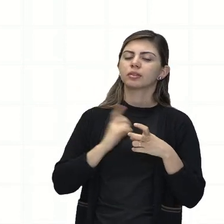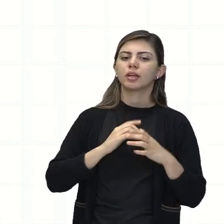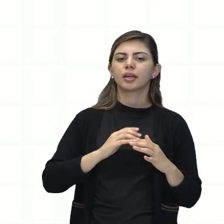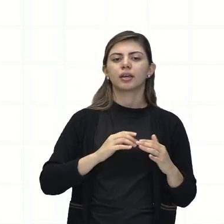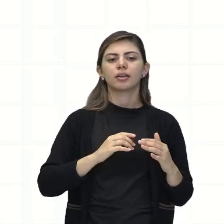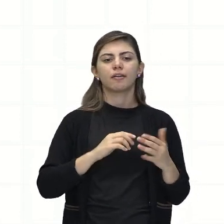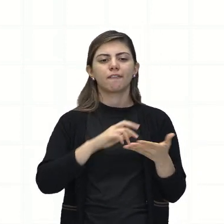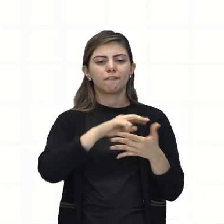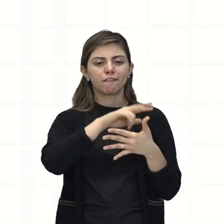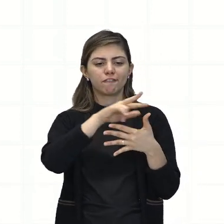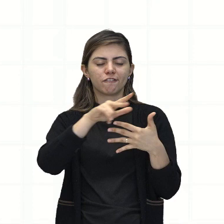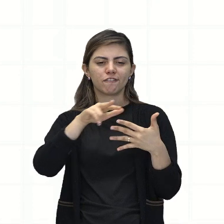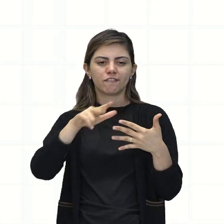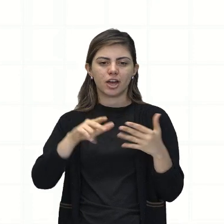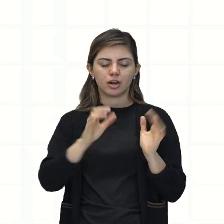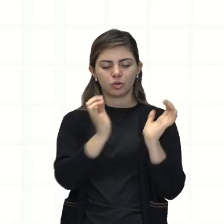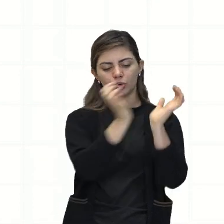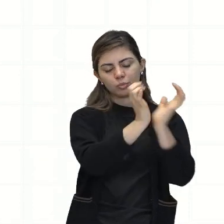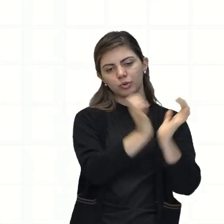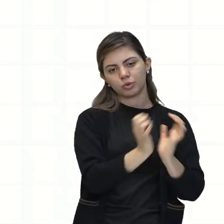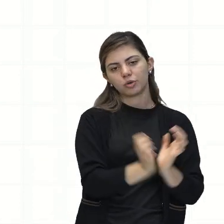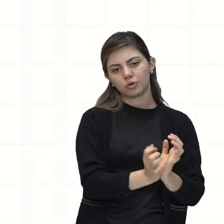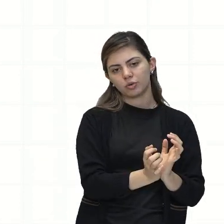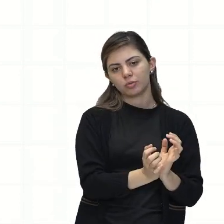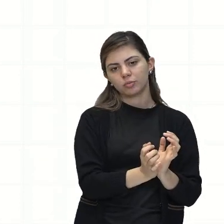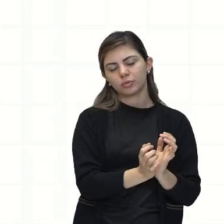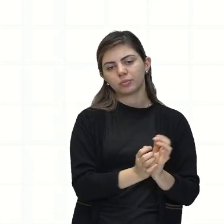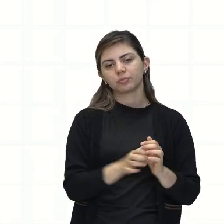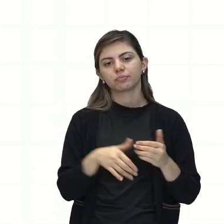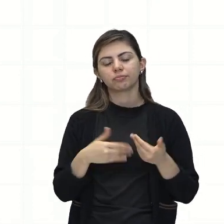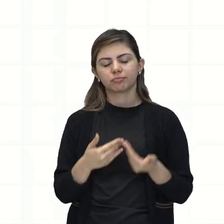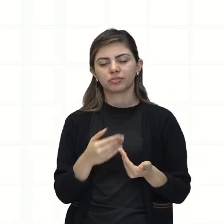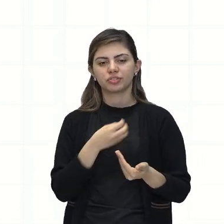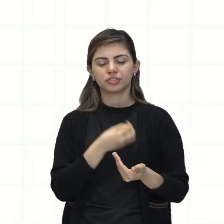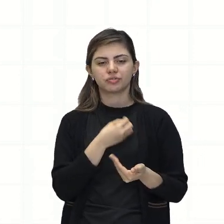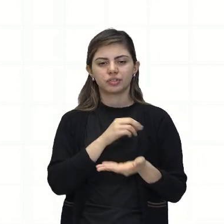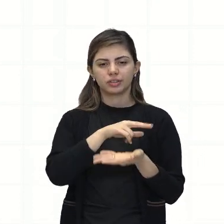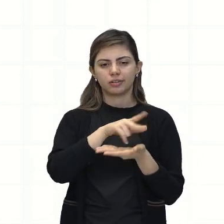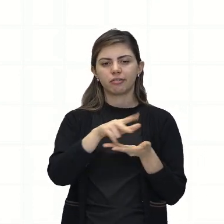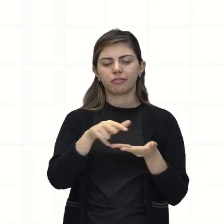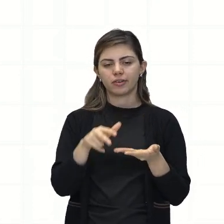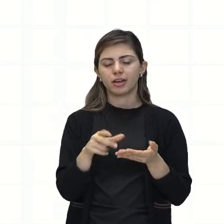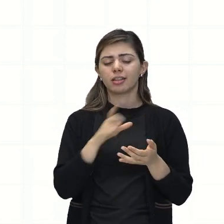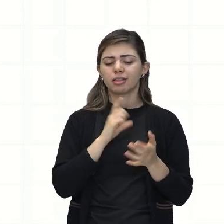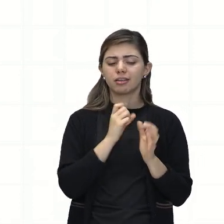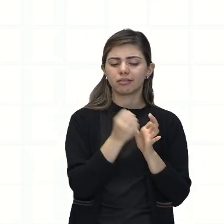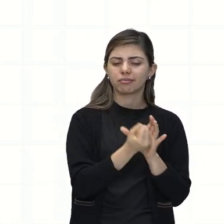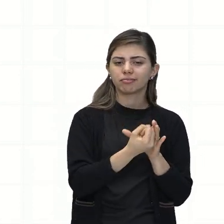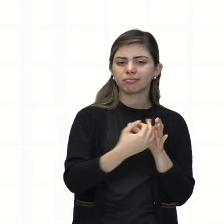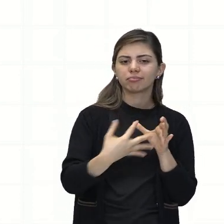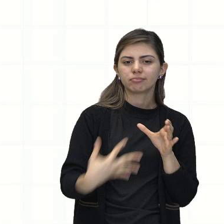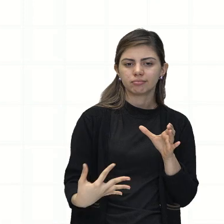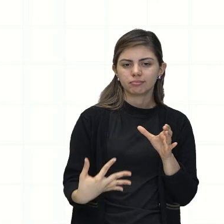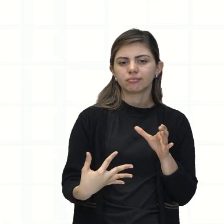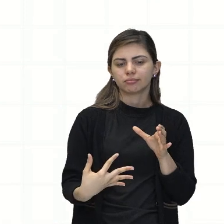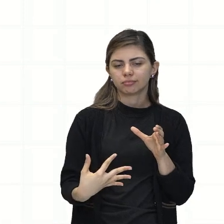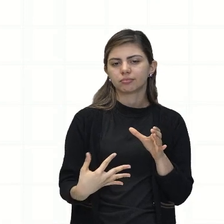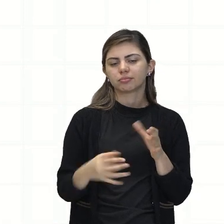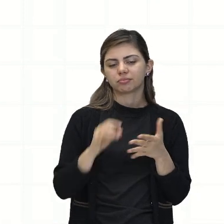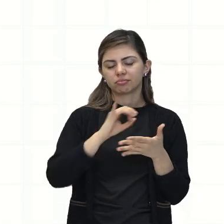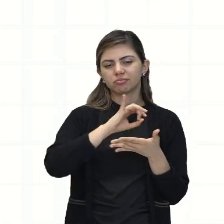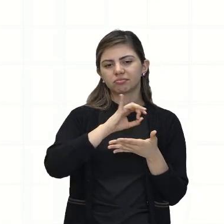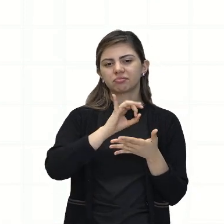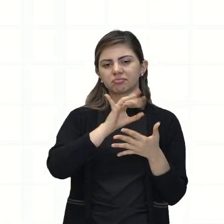diversidade biológica. Então, o reino ele é mais abrangente em diversidade, em características entre os